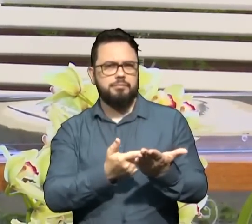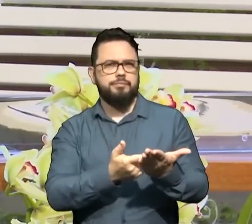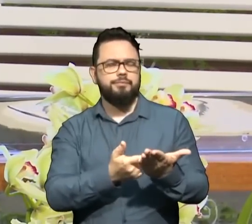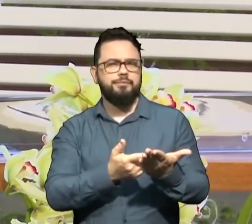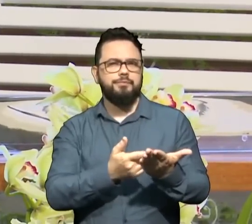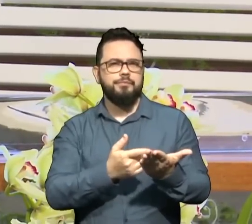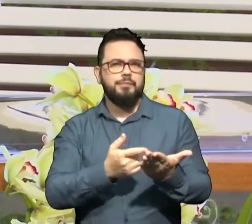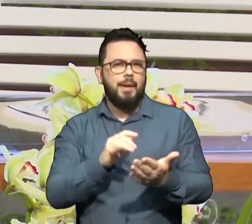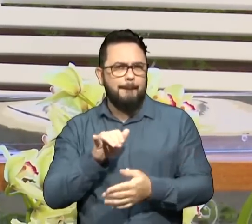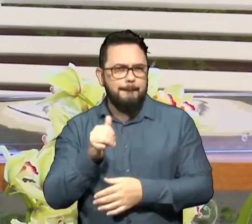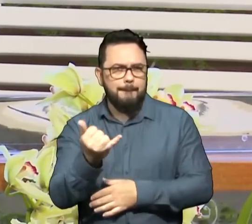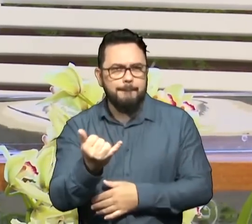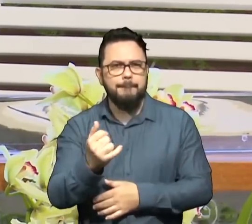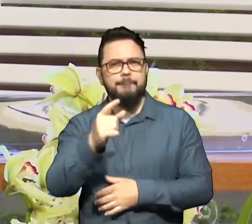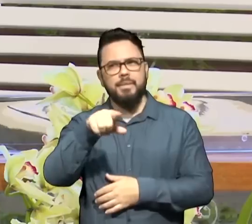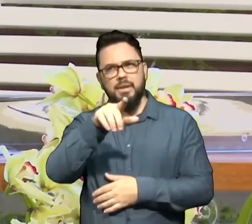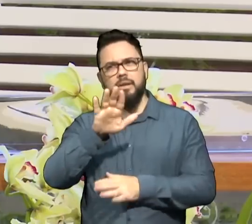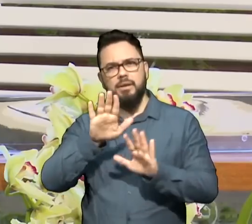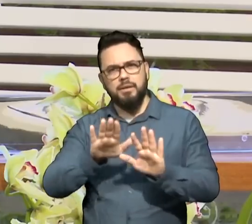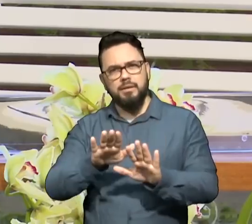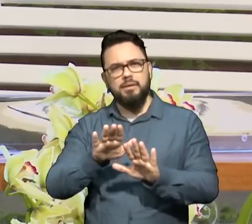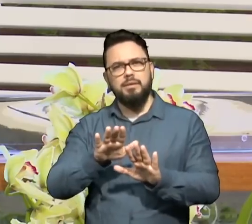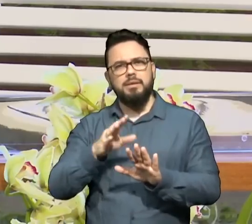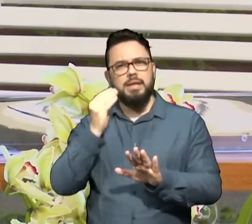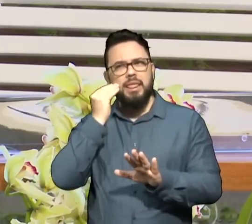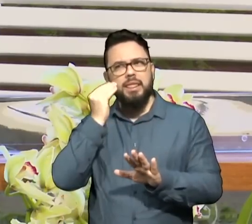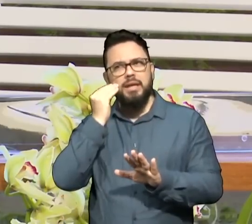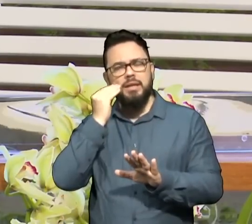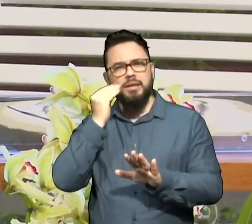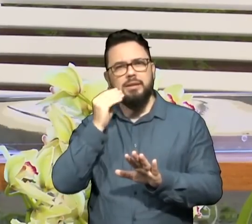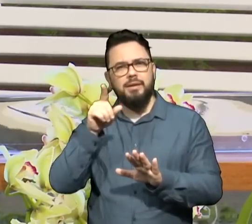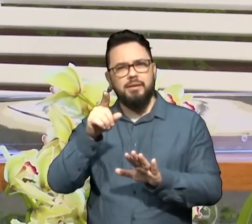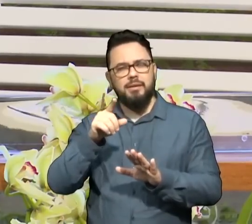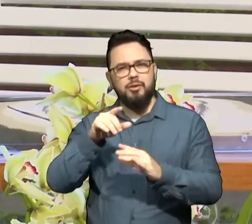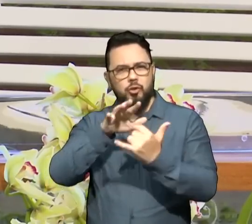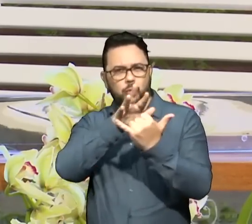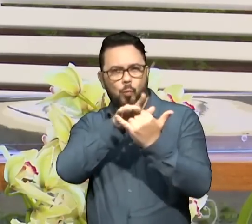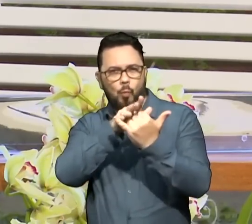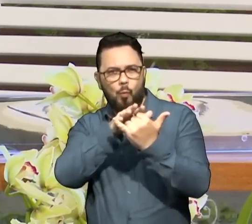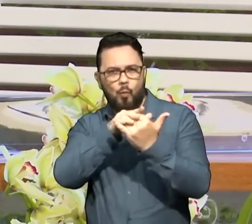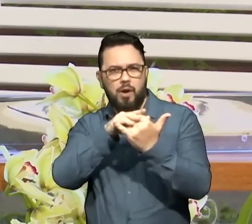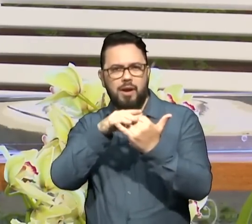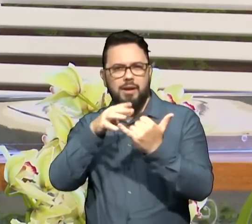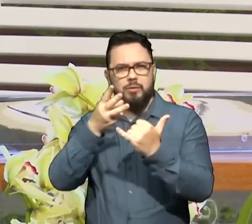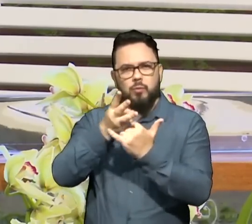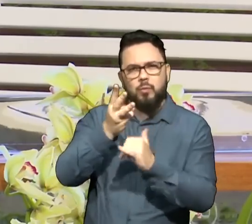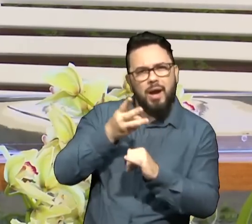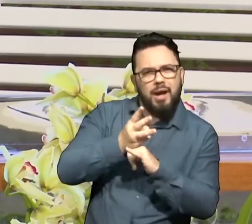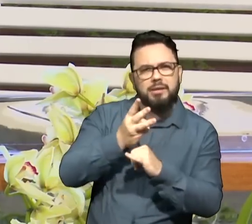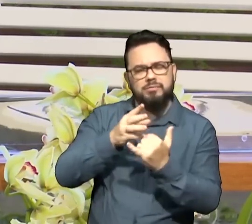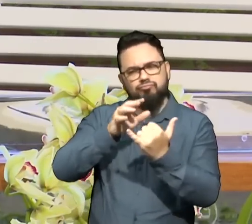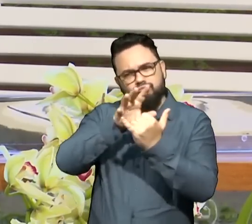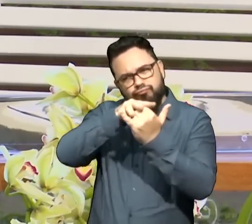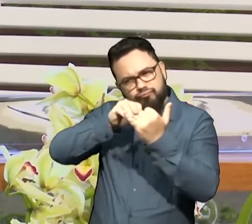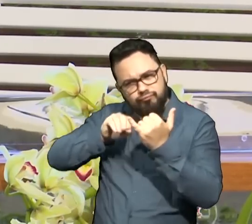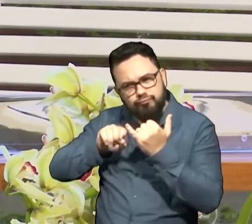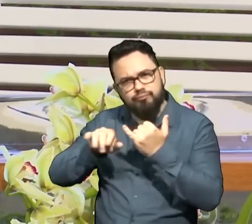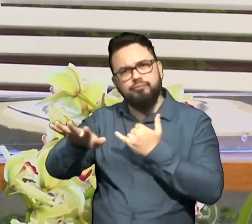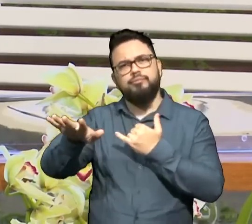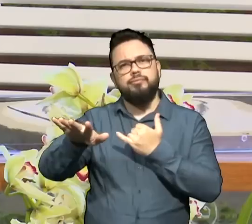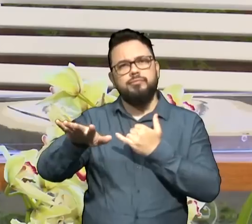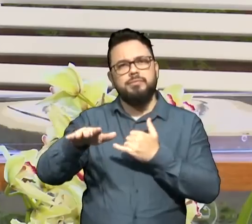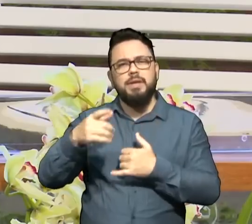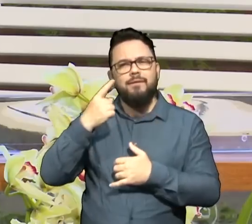Aproveite enquanto você está aqui saia um pouquinho aí do canal Mande um WhatsApp paraos seus amigos gente liga agora lá no no no canal da